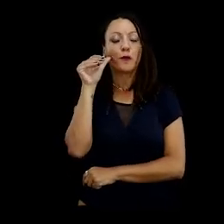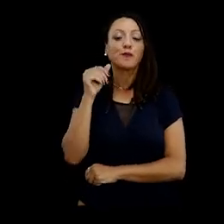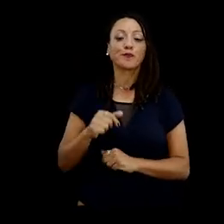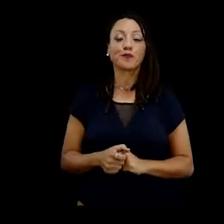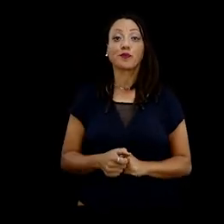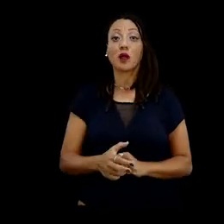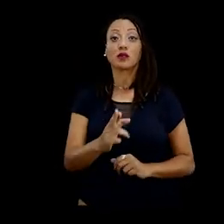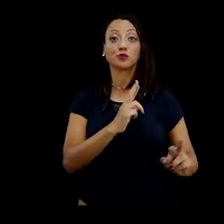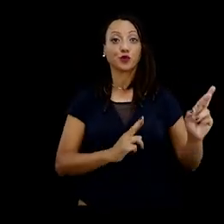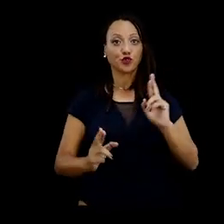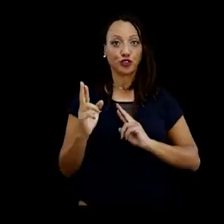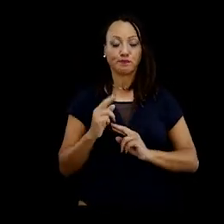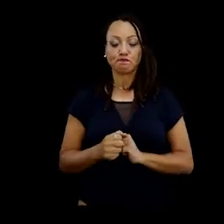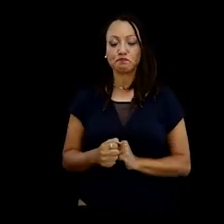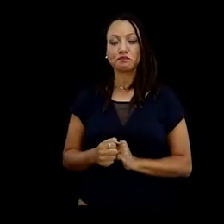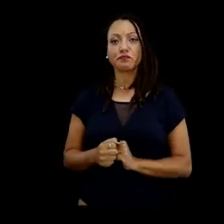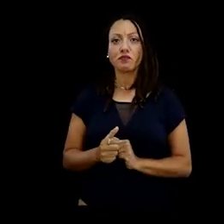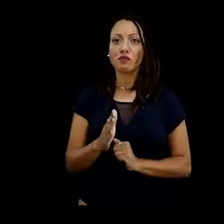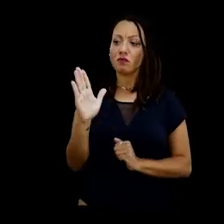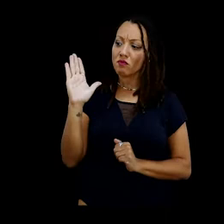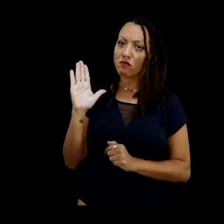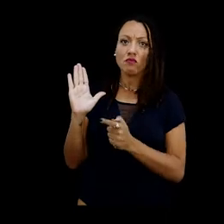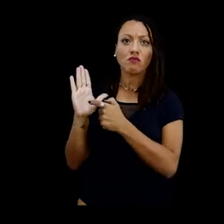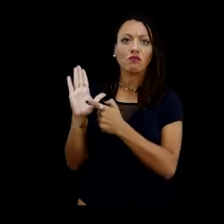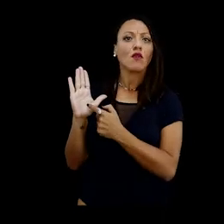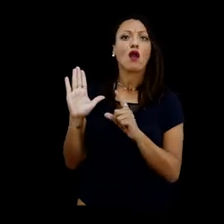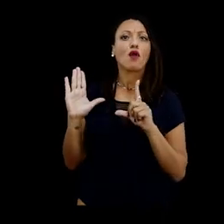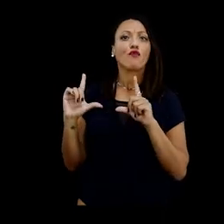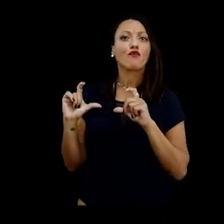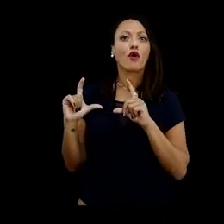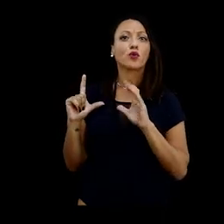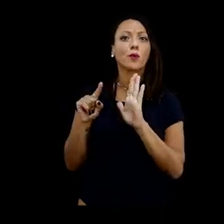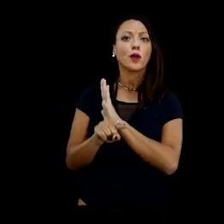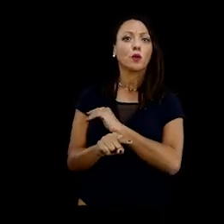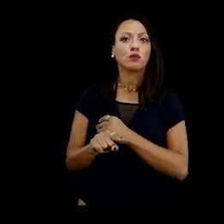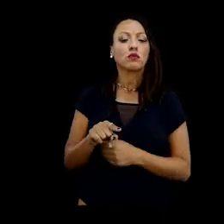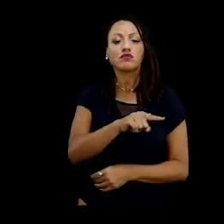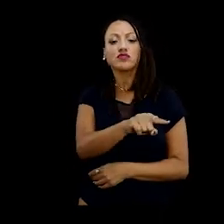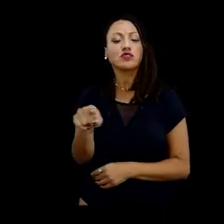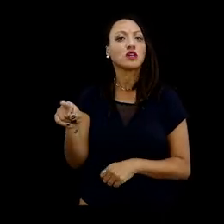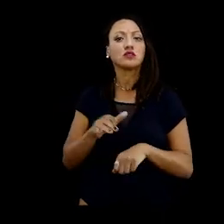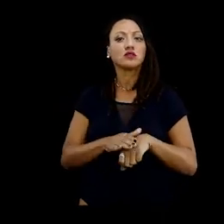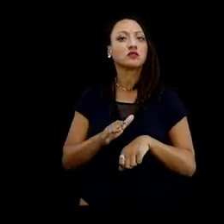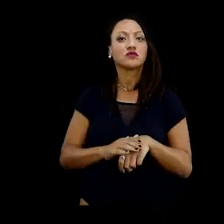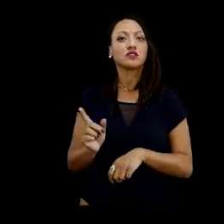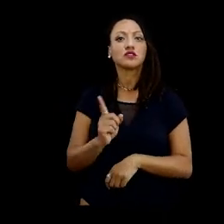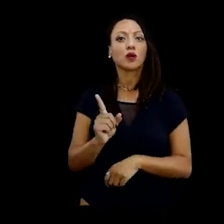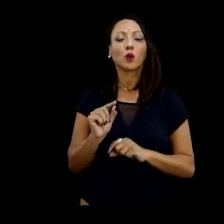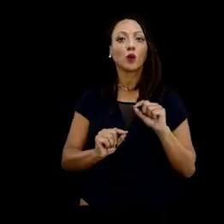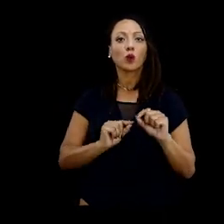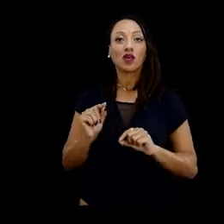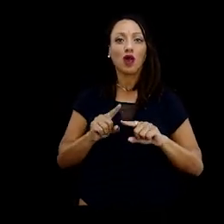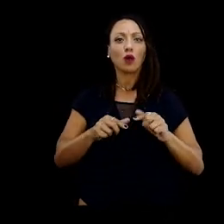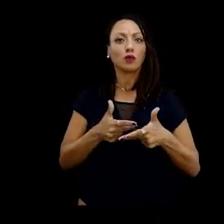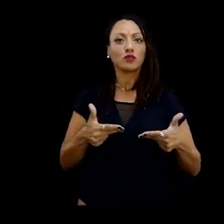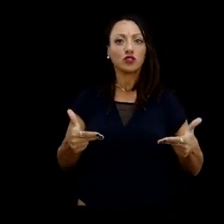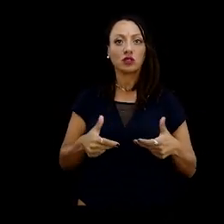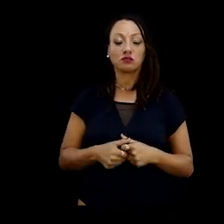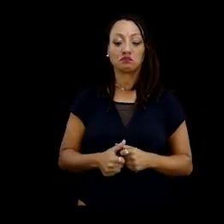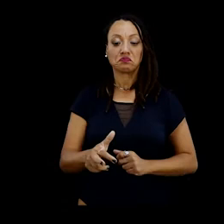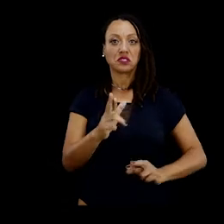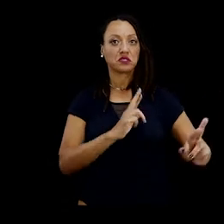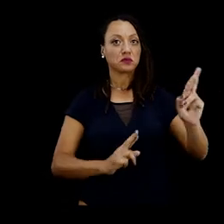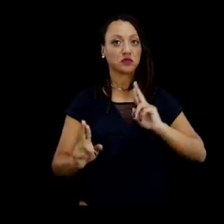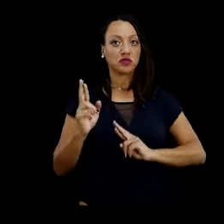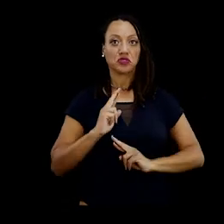e perguntamos: nessa foto, o que vocês não fizeram? E eles respondiam: bem, nós